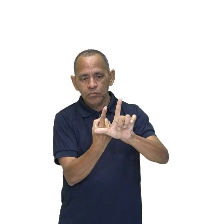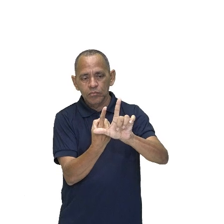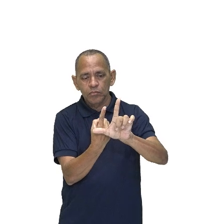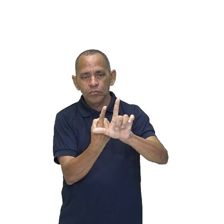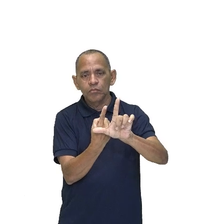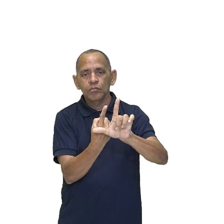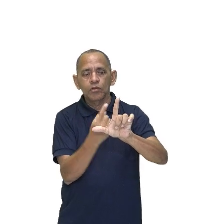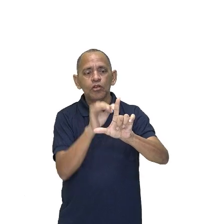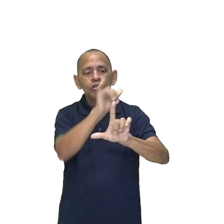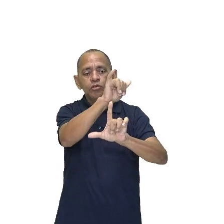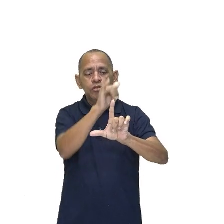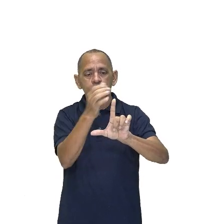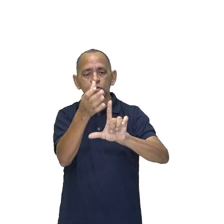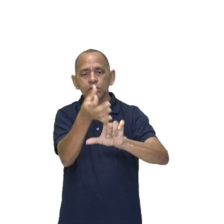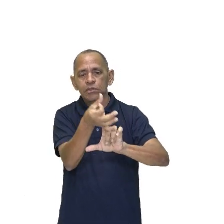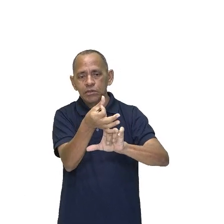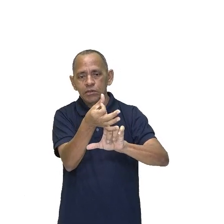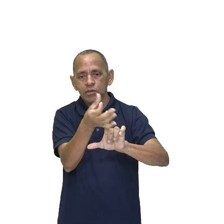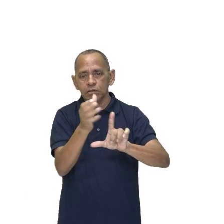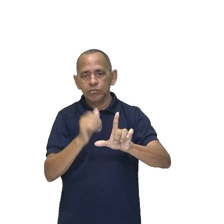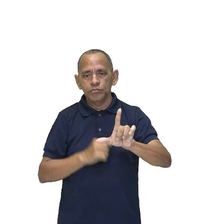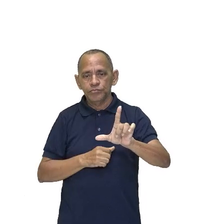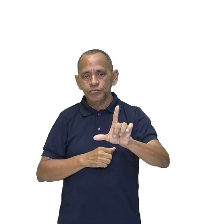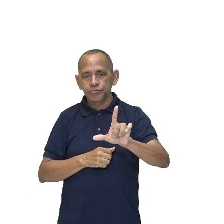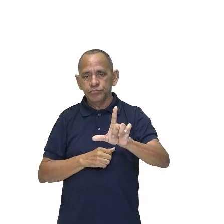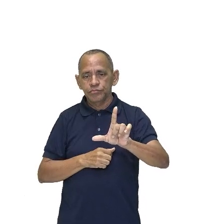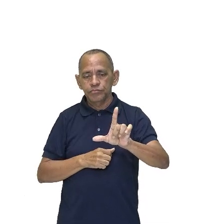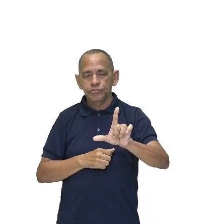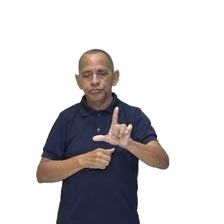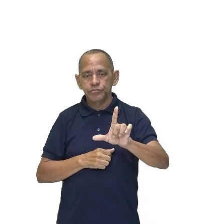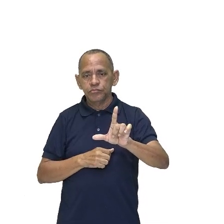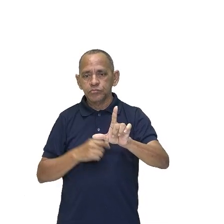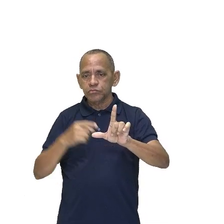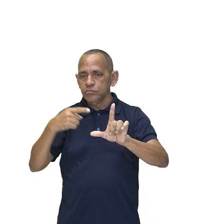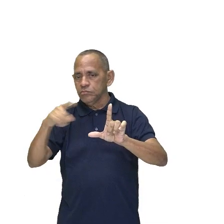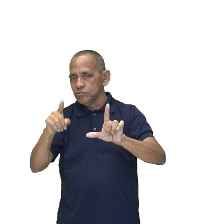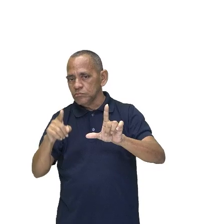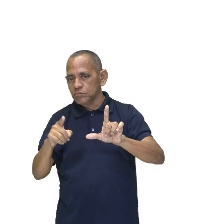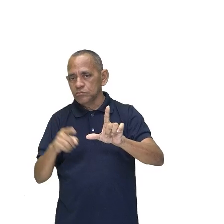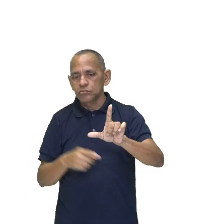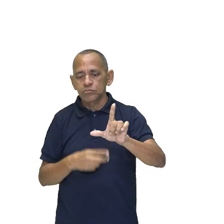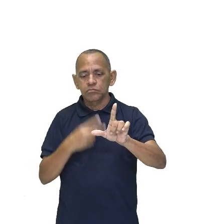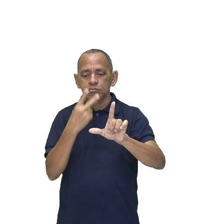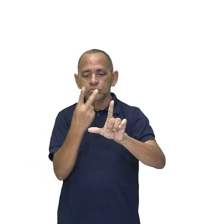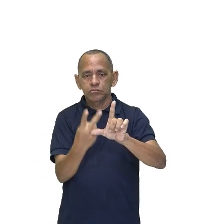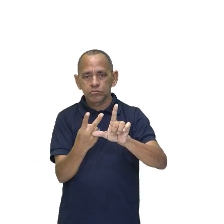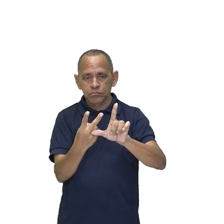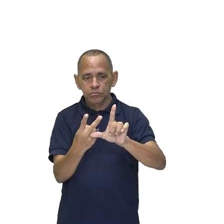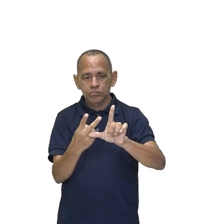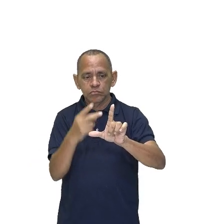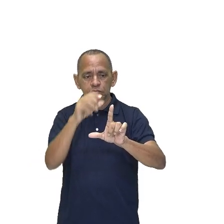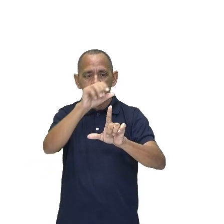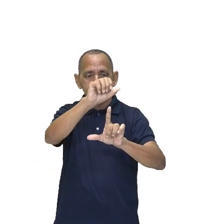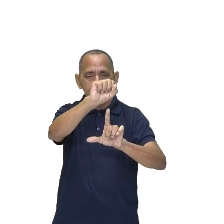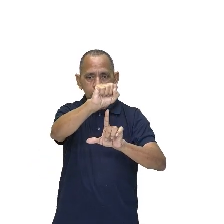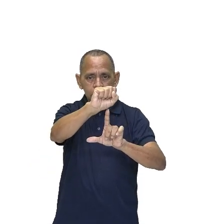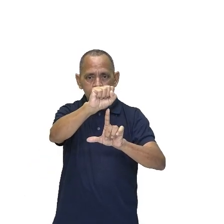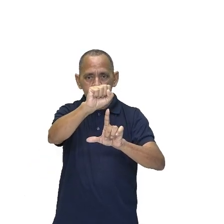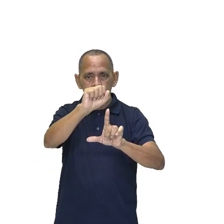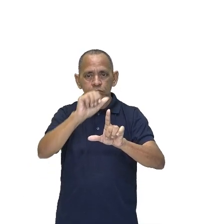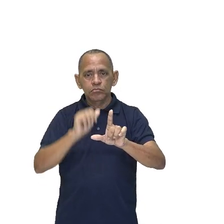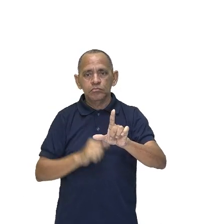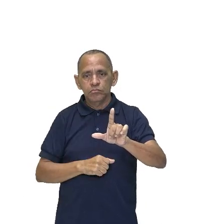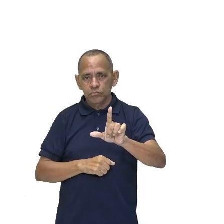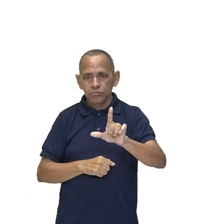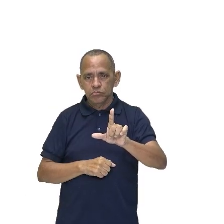6. E o próximo par ordenado é 2 e 8, só que não vai aparecer aí porque nós estamos vendo que o nosso eixo de y vai só até o